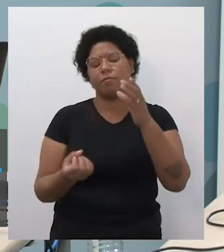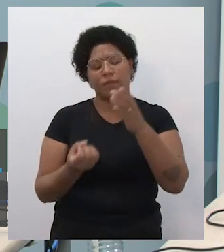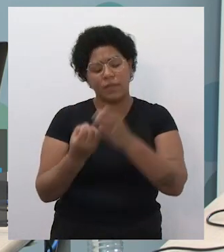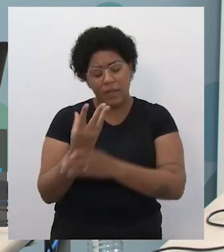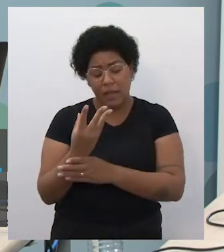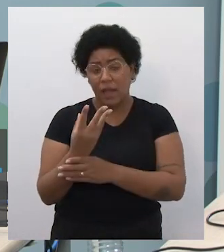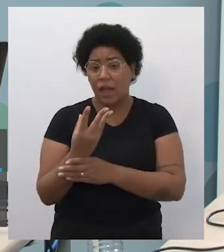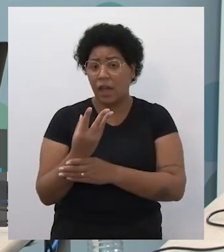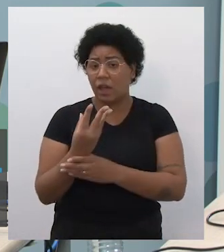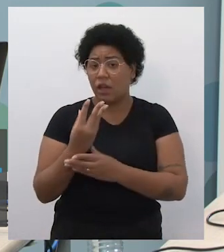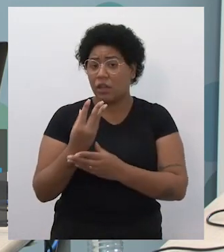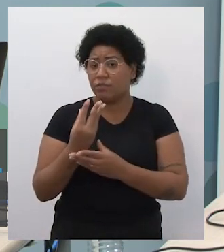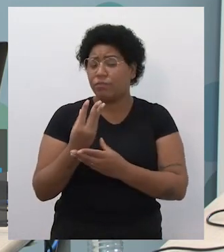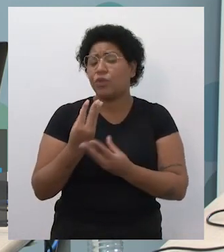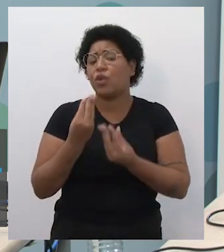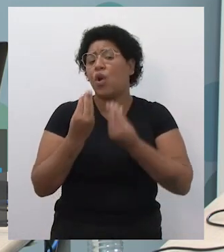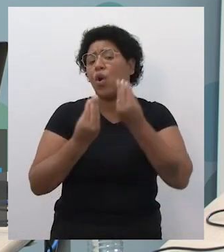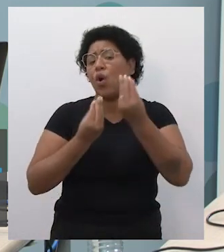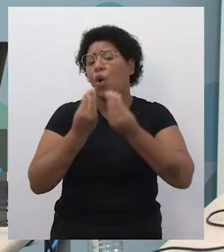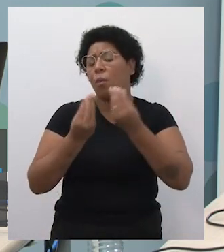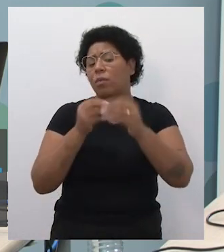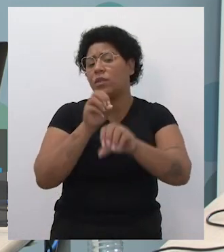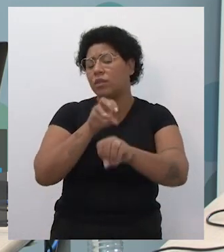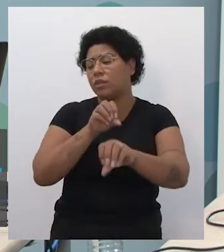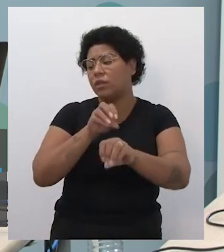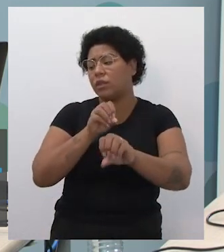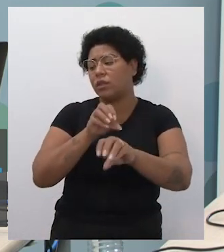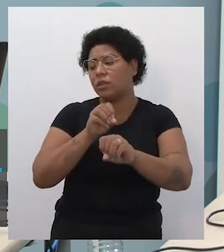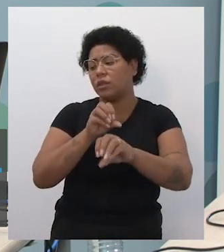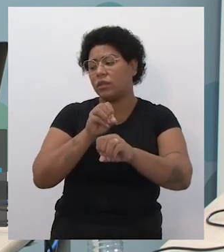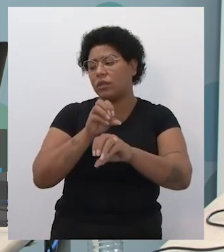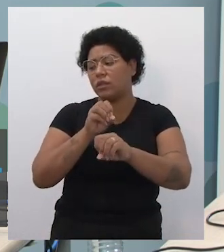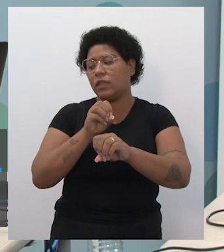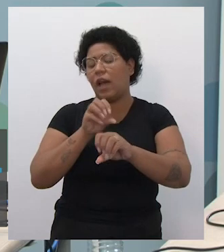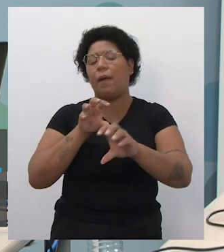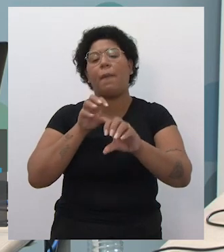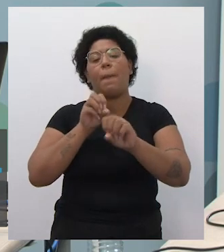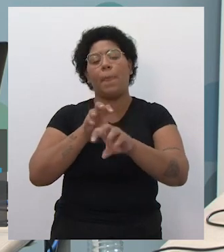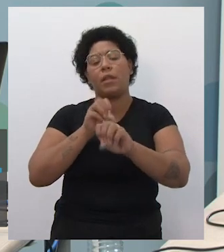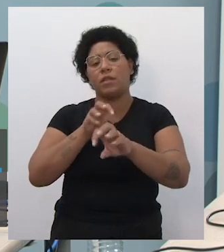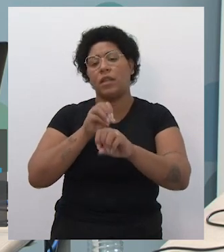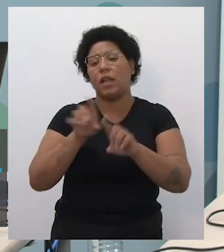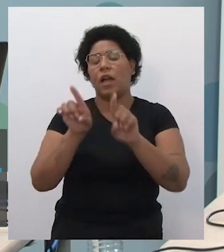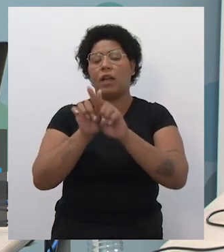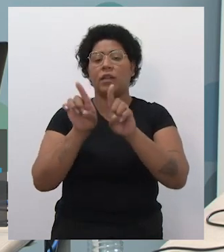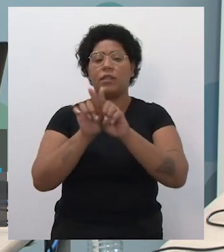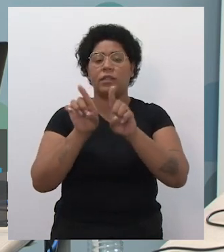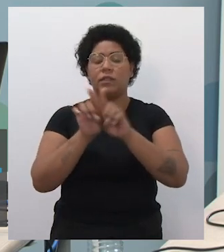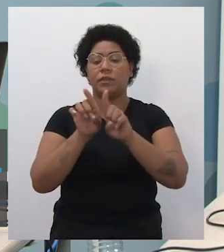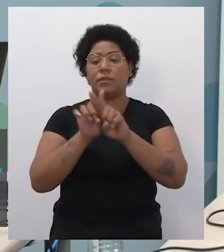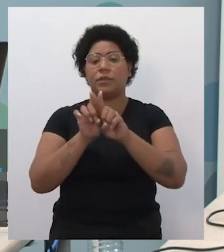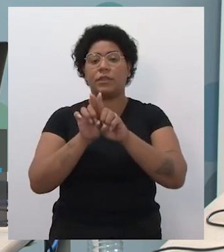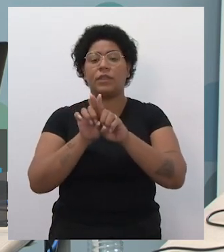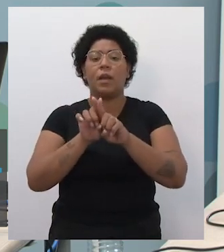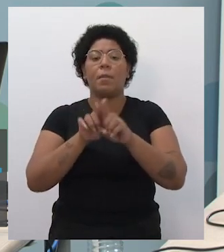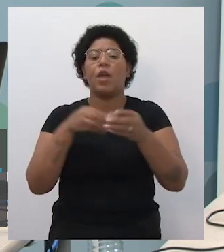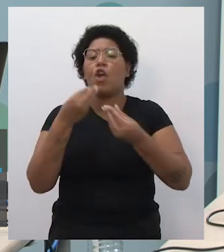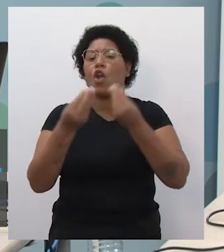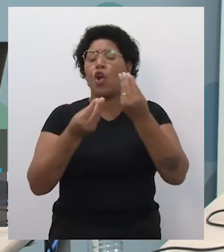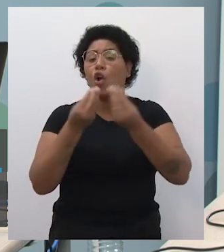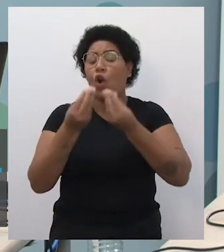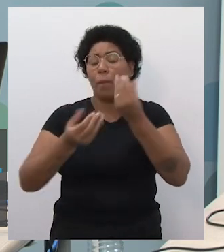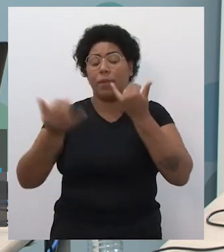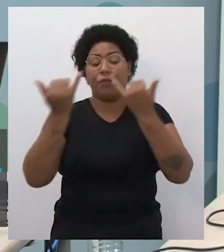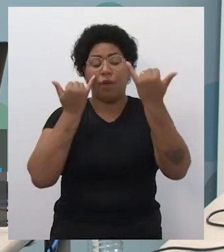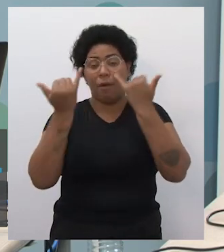precisa mostrar para os estudantes como entrar nas especificidades dos assuntos,